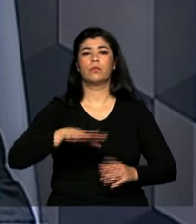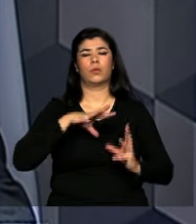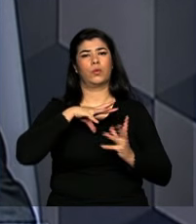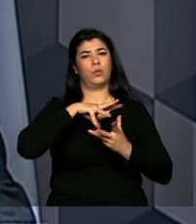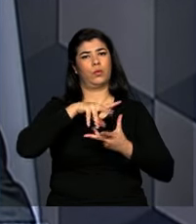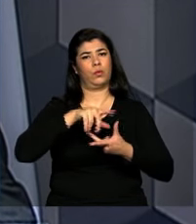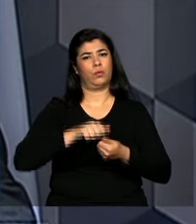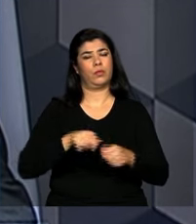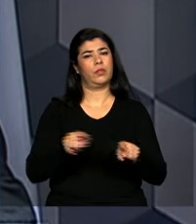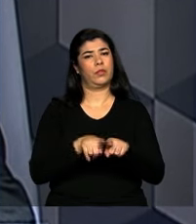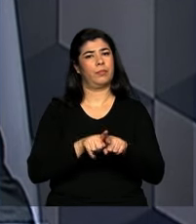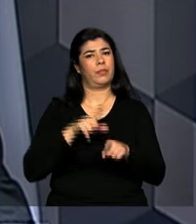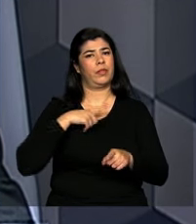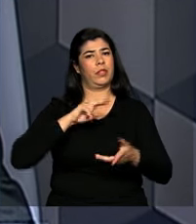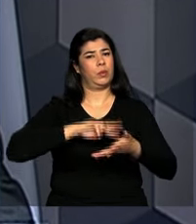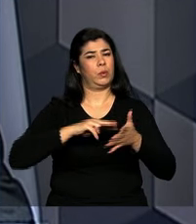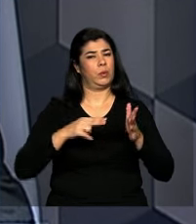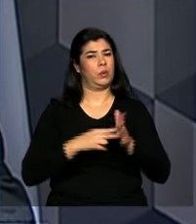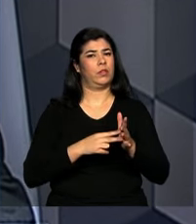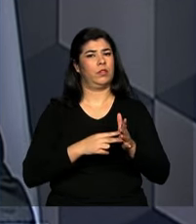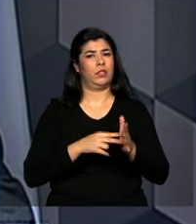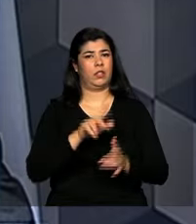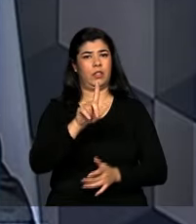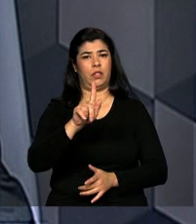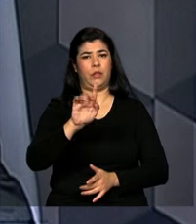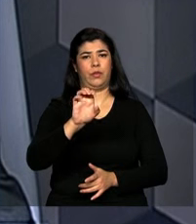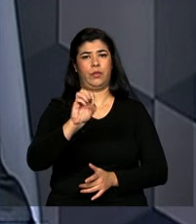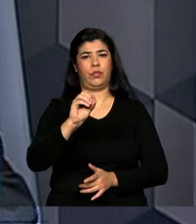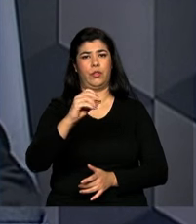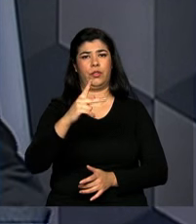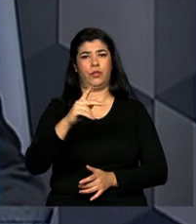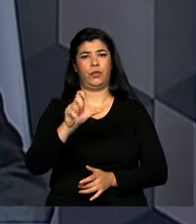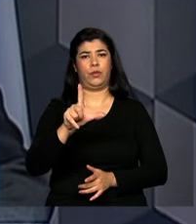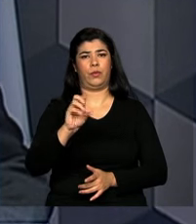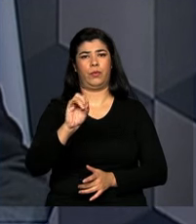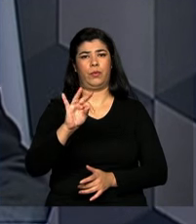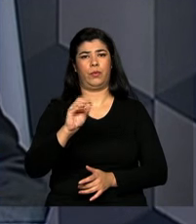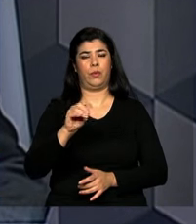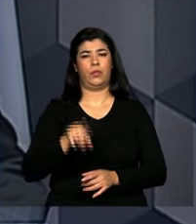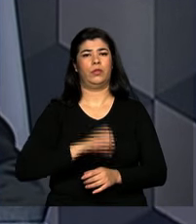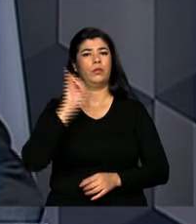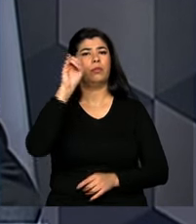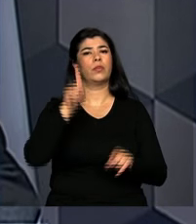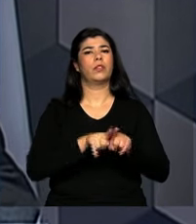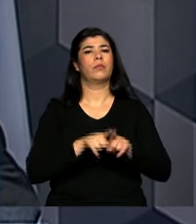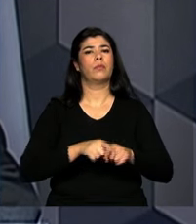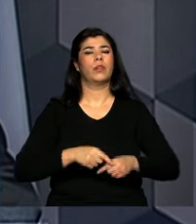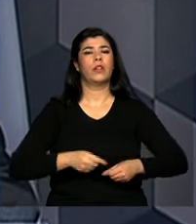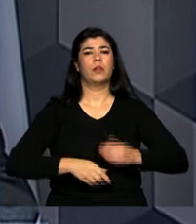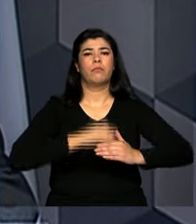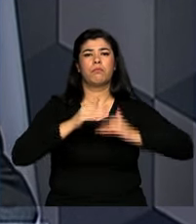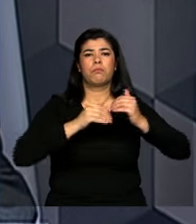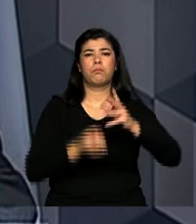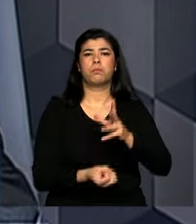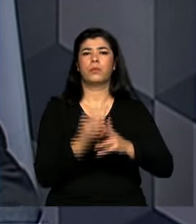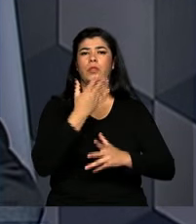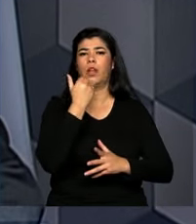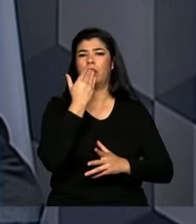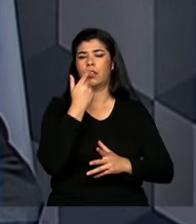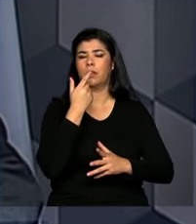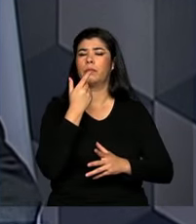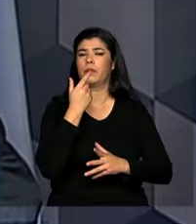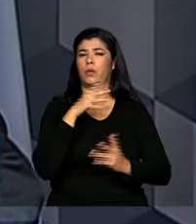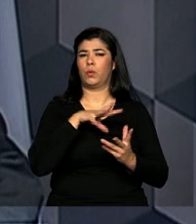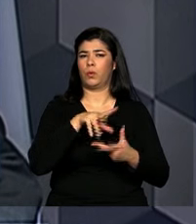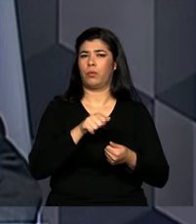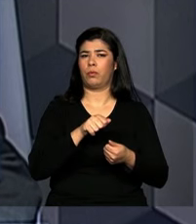que tem também um sentido geopolítico importante para o nosso país, provedores de alimentos no futuro serão também provedores de